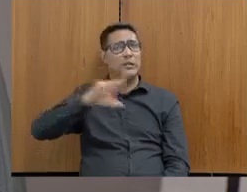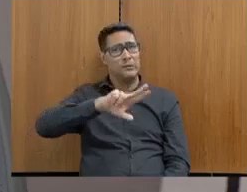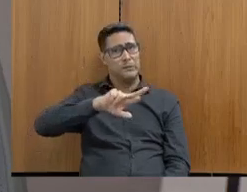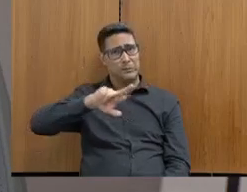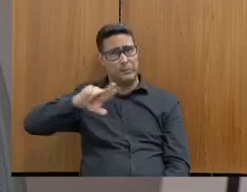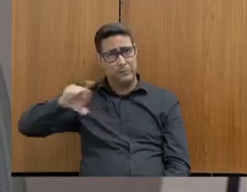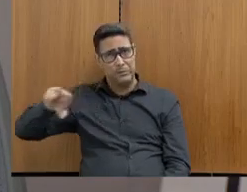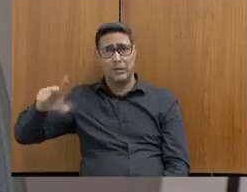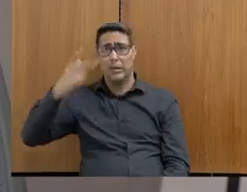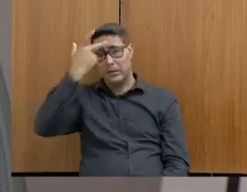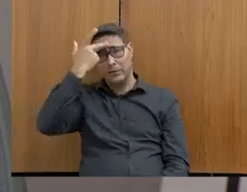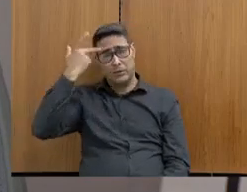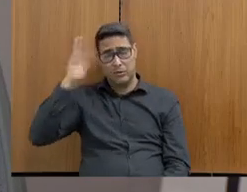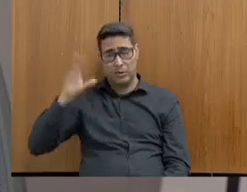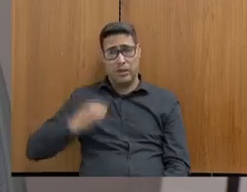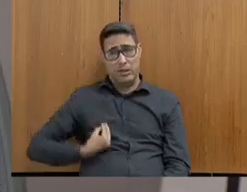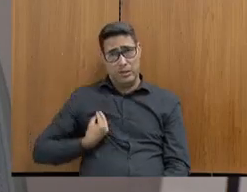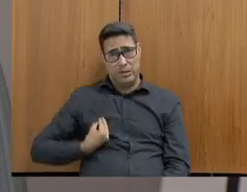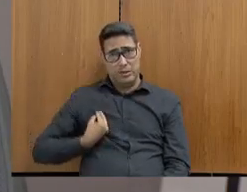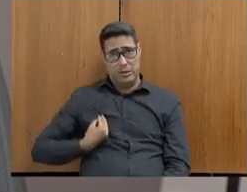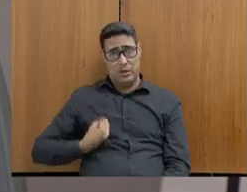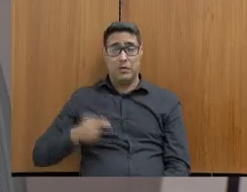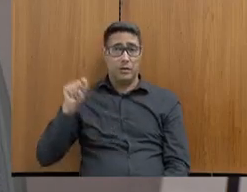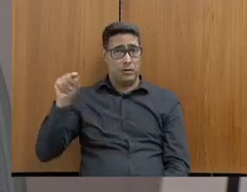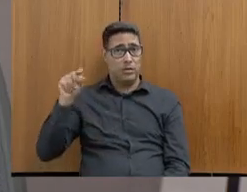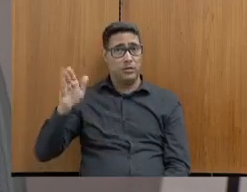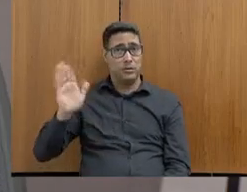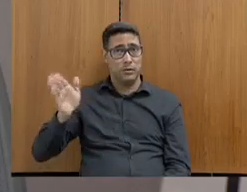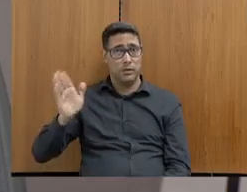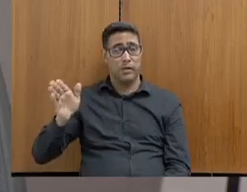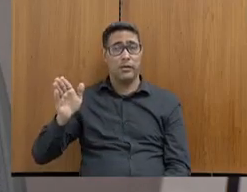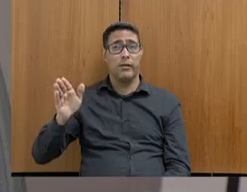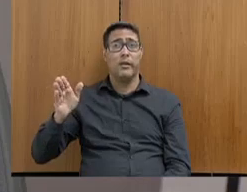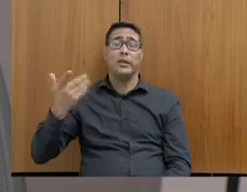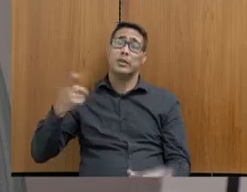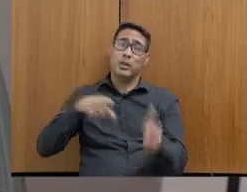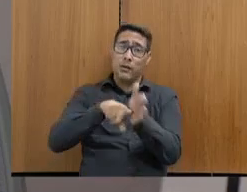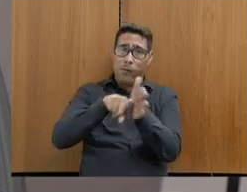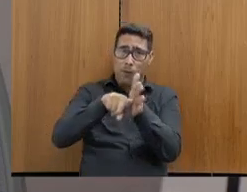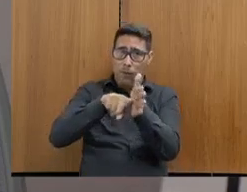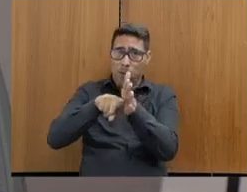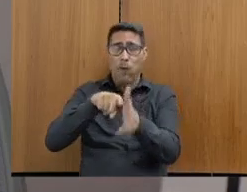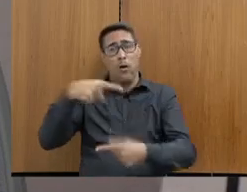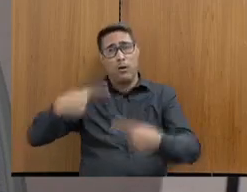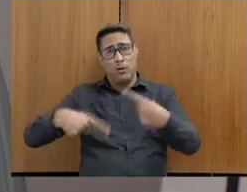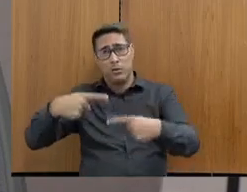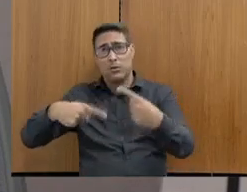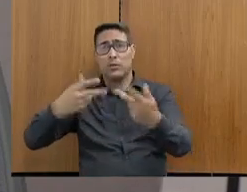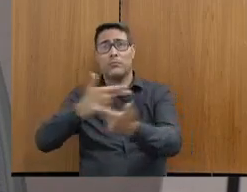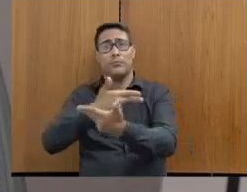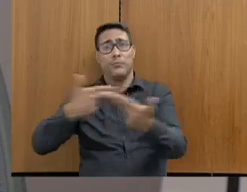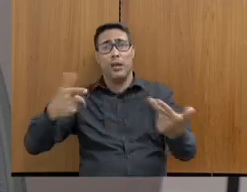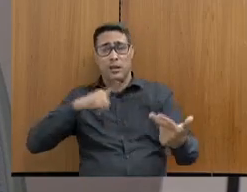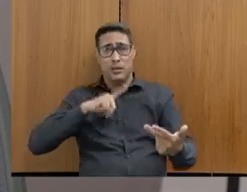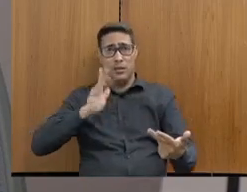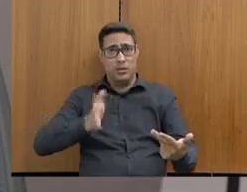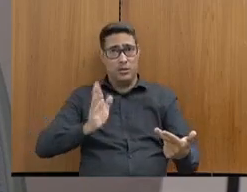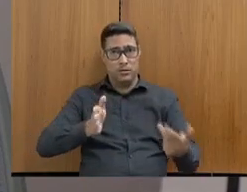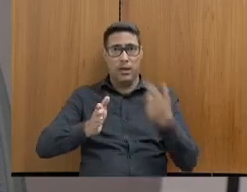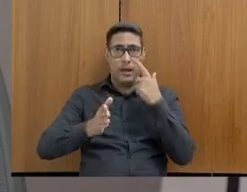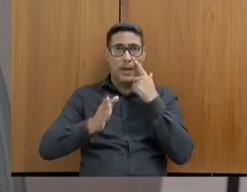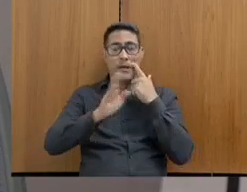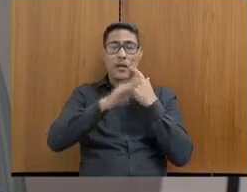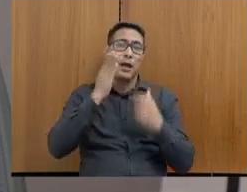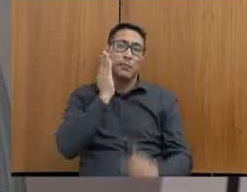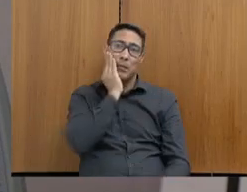os inspetores tiveram nós pretendente de investigação e polícia judiciário esteve né lá em